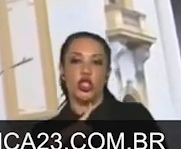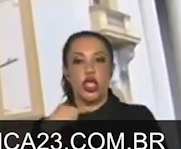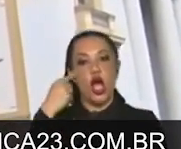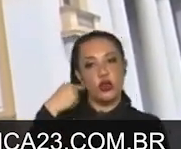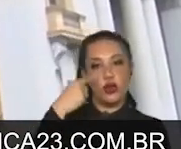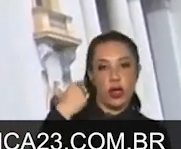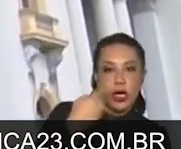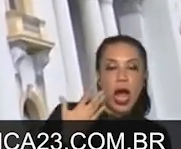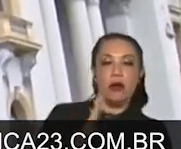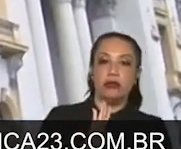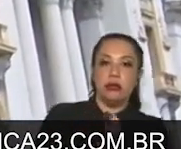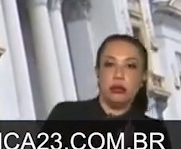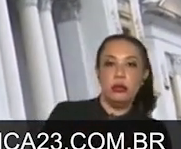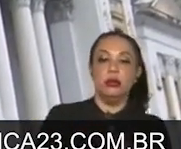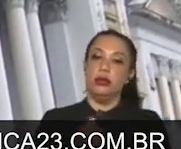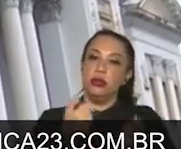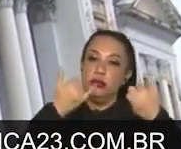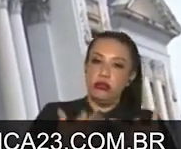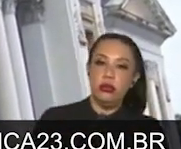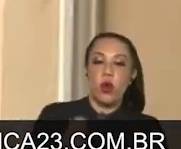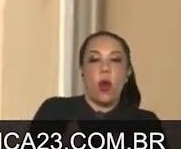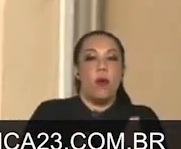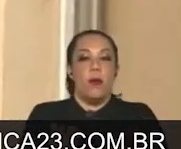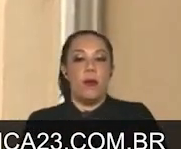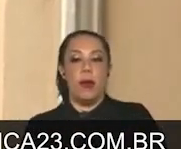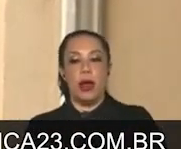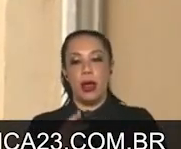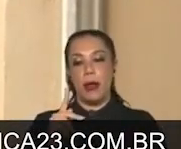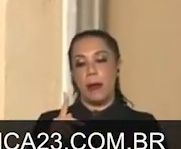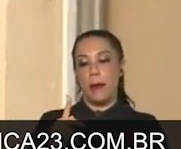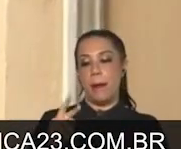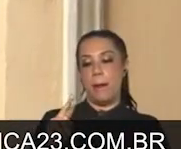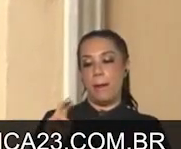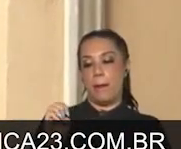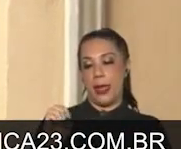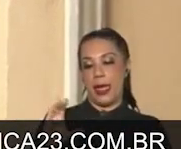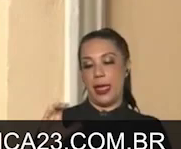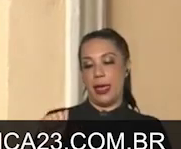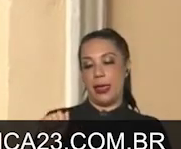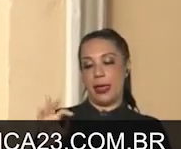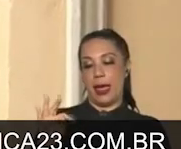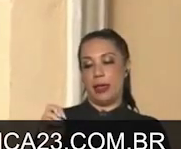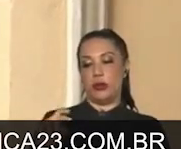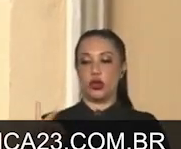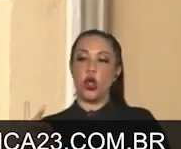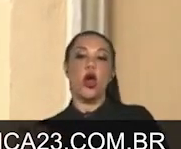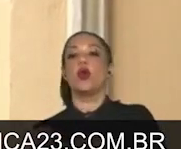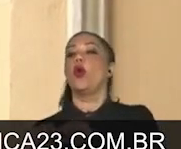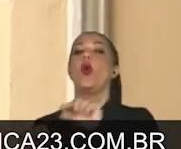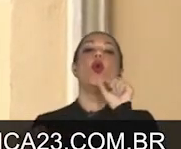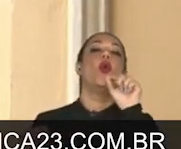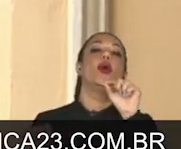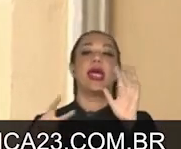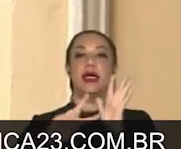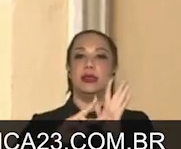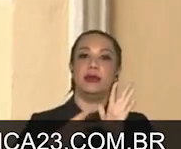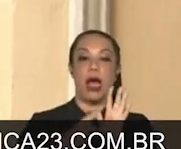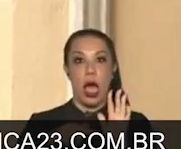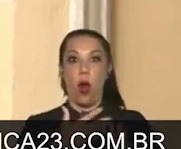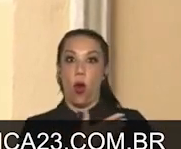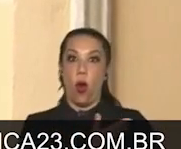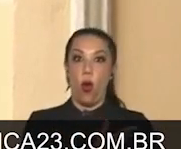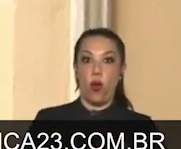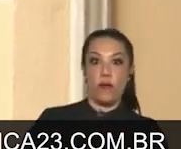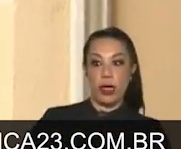eles que trazem atualizações sobre o caso. Precatórios são valores a que o Estado está condenado